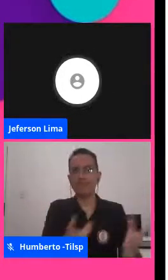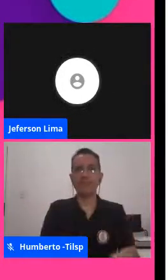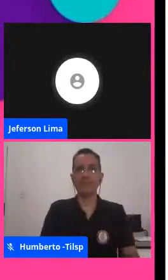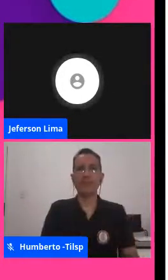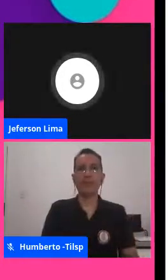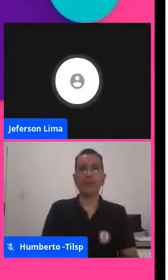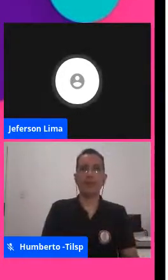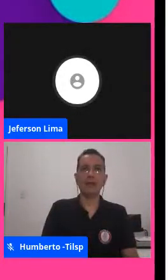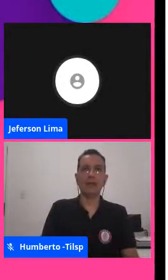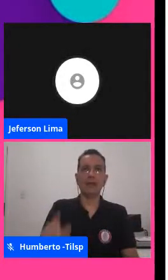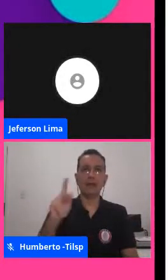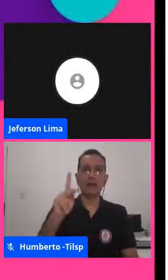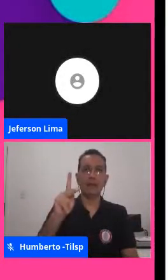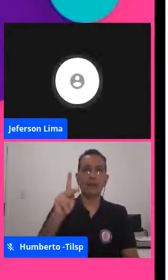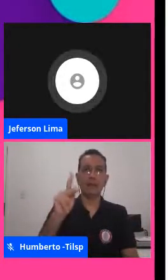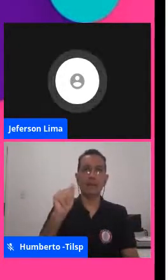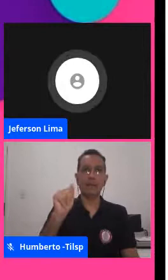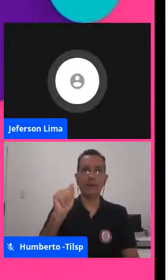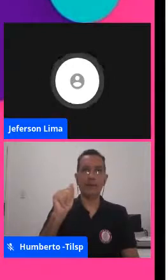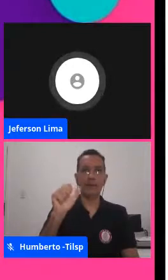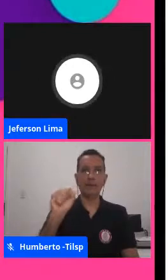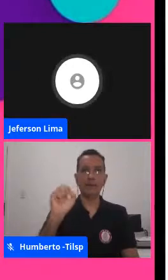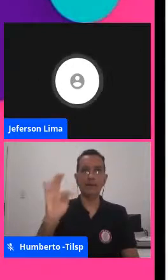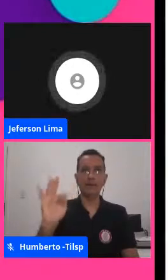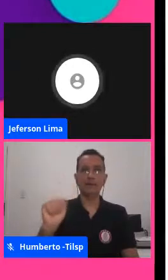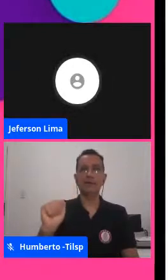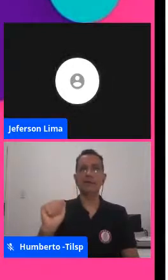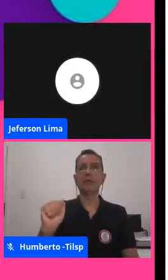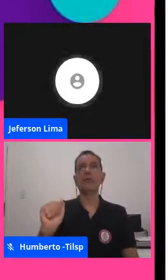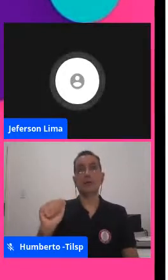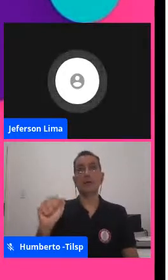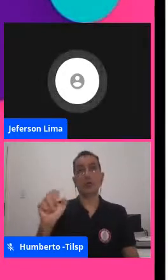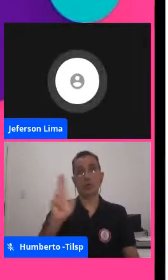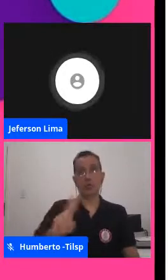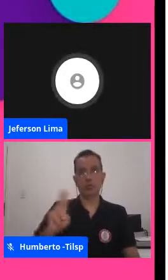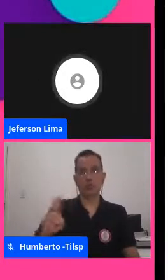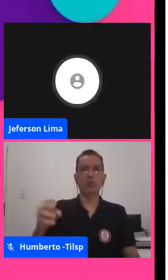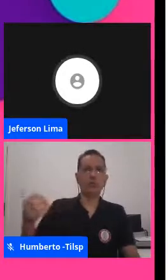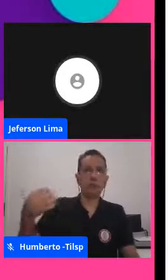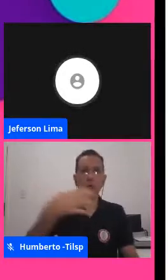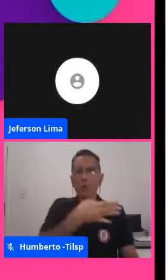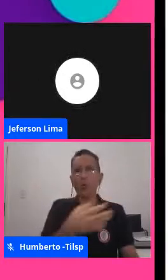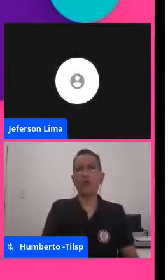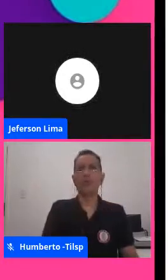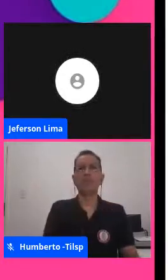de transpilação aí bem nova e bastante utilizada. Você também trabalha com